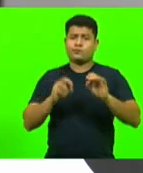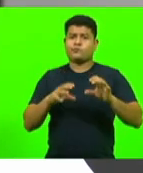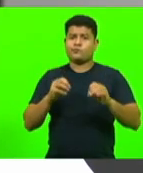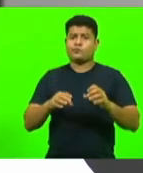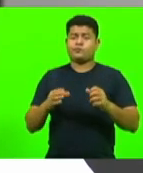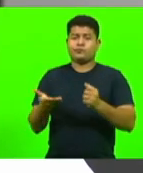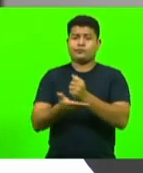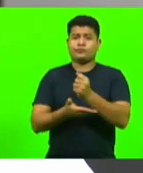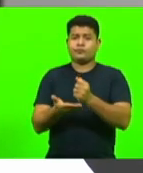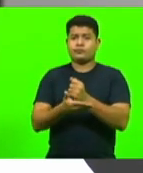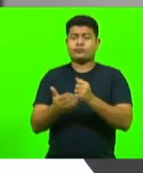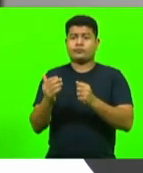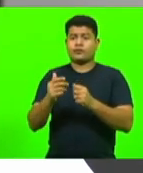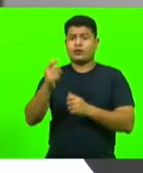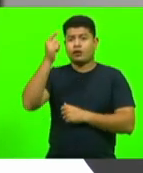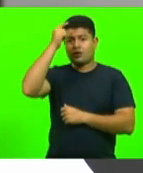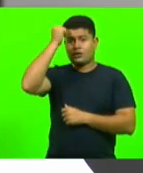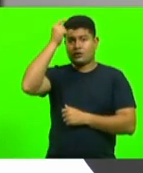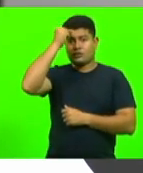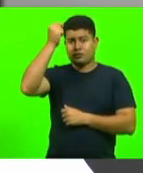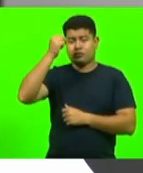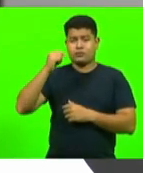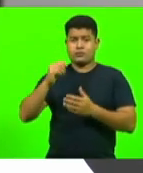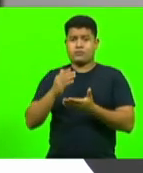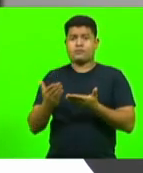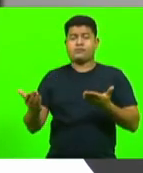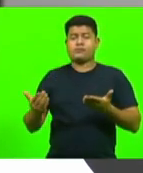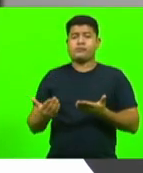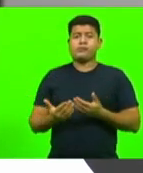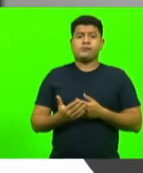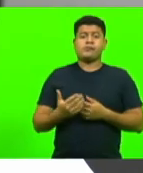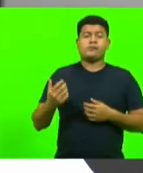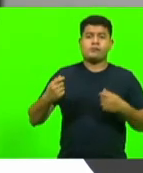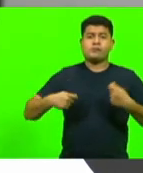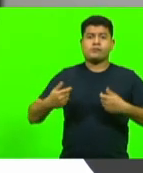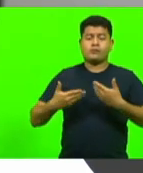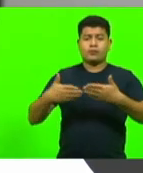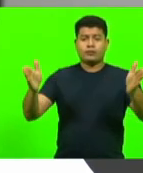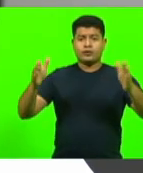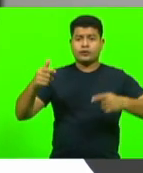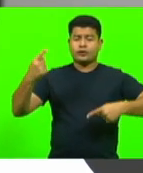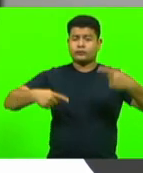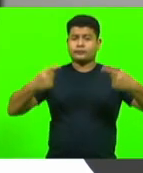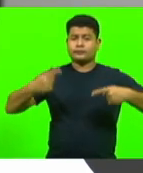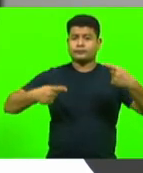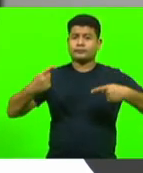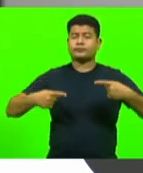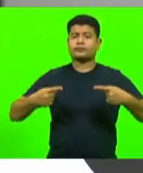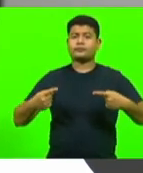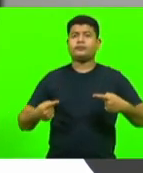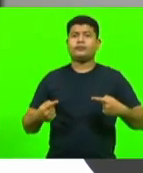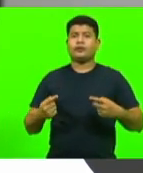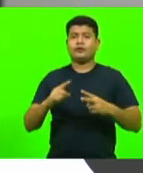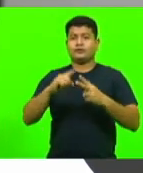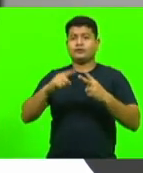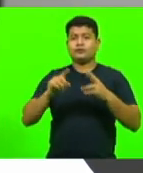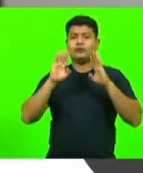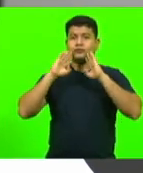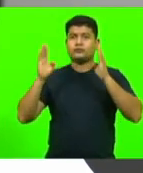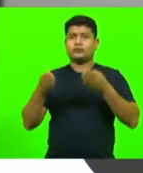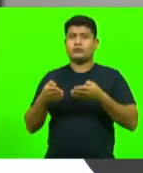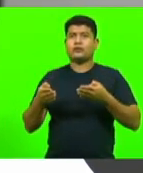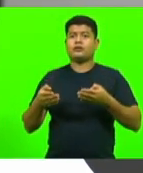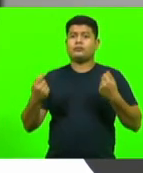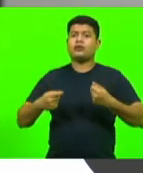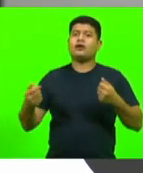eu acho que aqui tá o o caminho né Nós somos abrir esse debate com essas com esses dois fóruns preciso